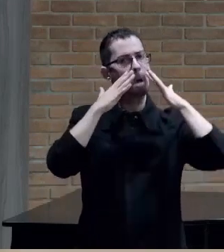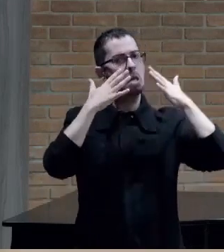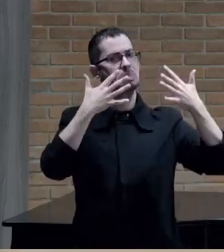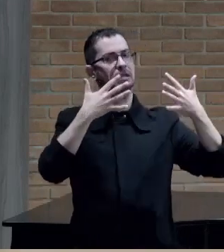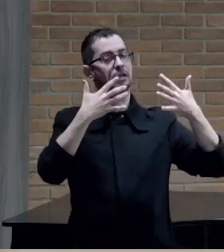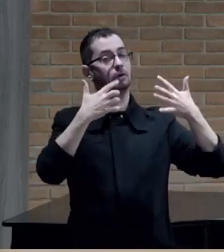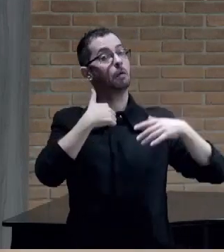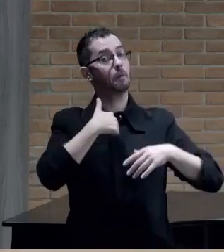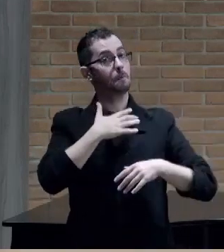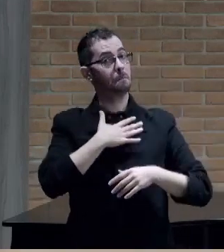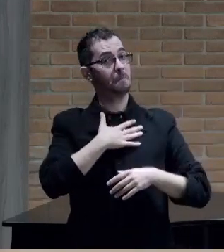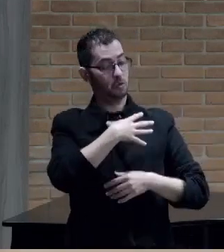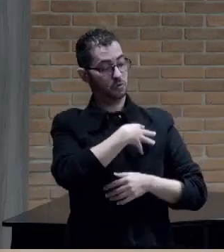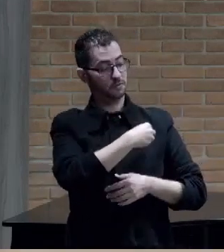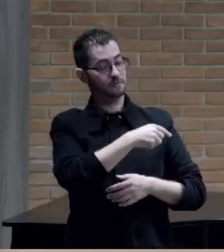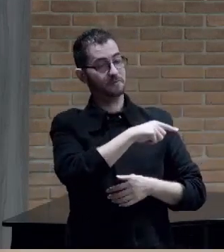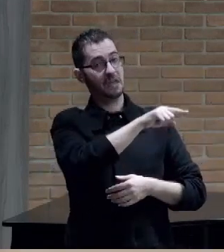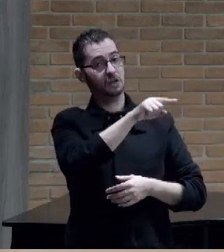meus filhos.